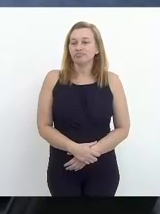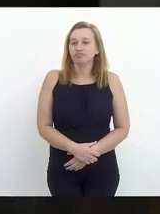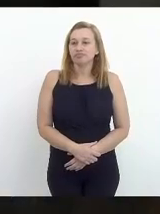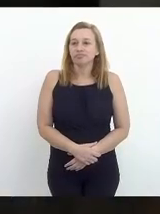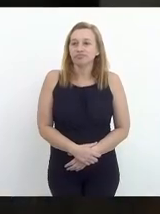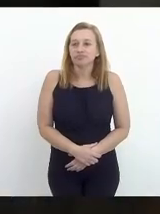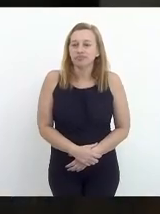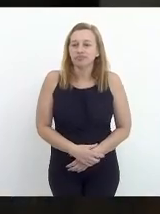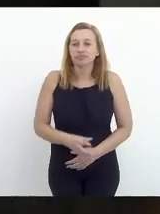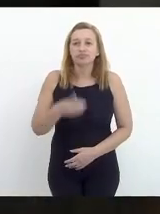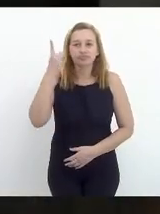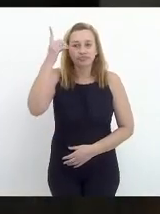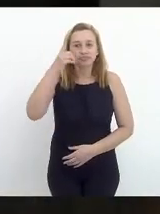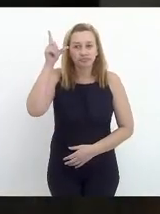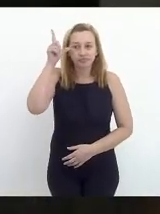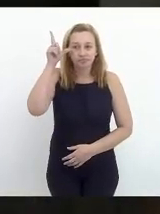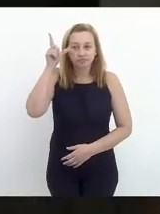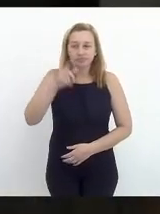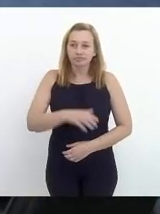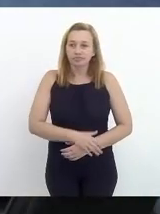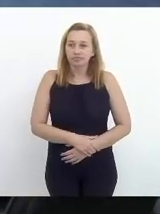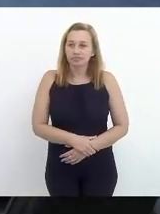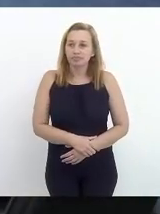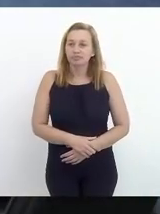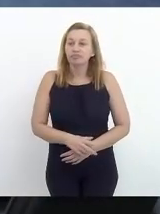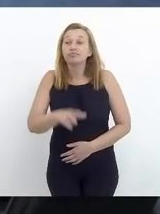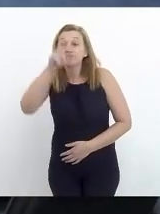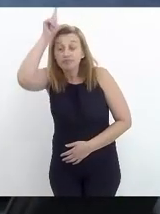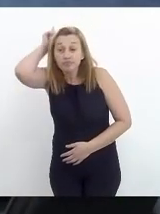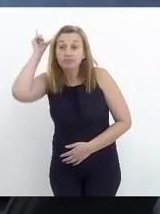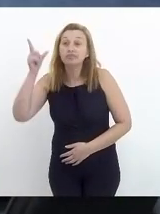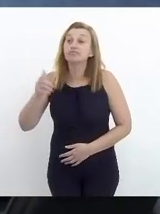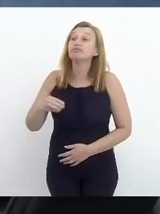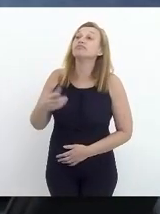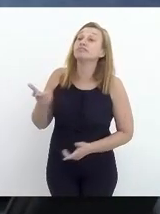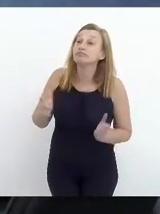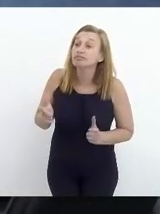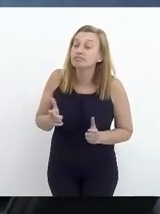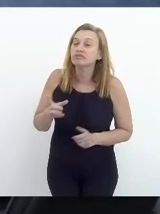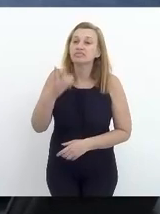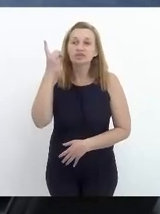Deputada Lucinha. Cadê o nosso Luiz? Deputado Márcio, Flávio.